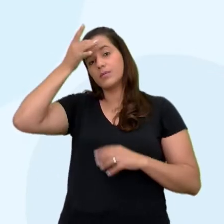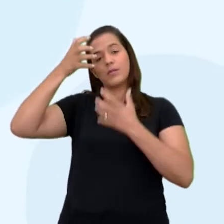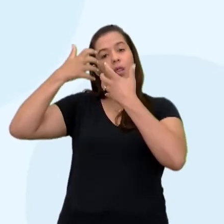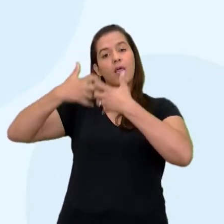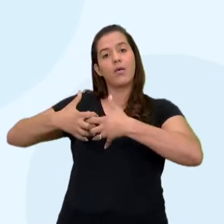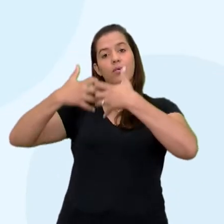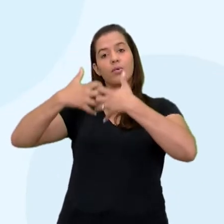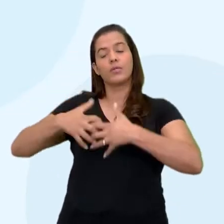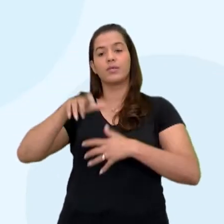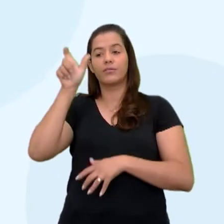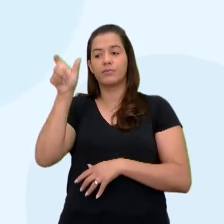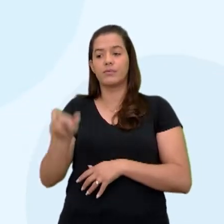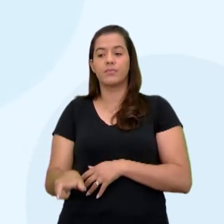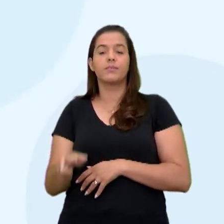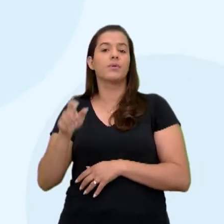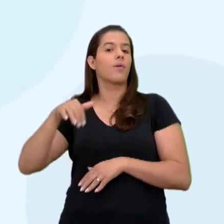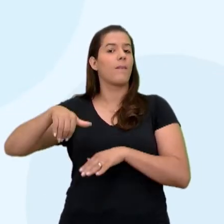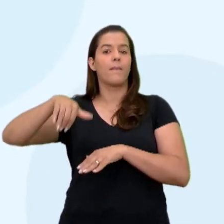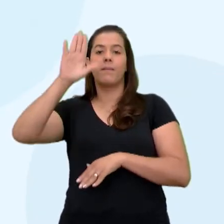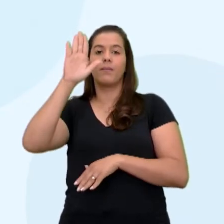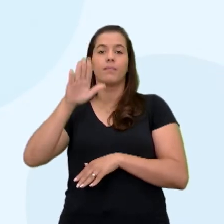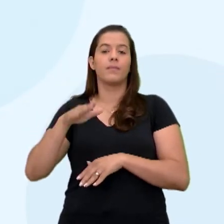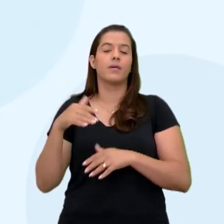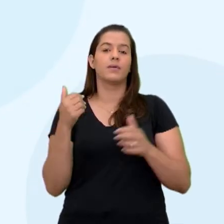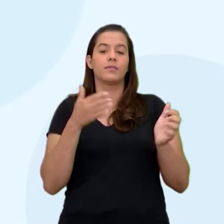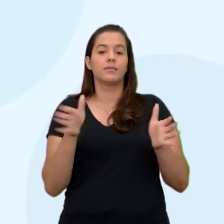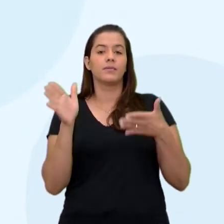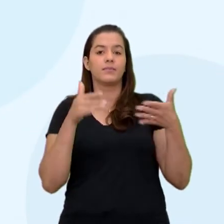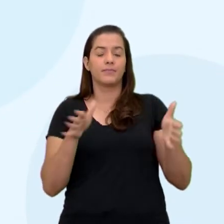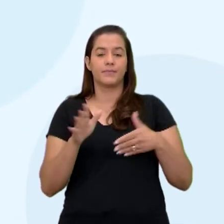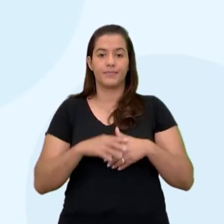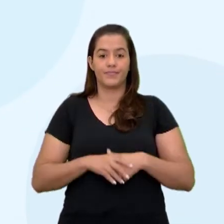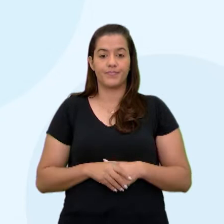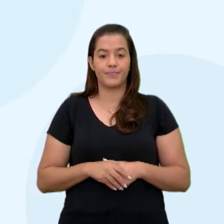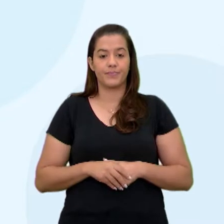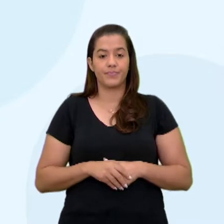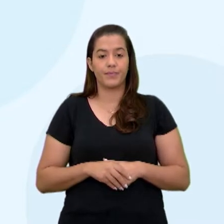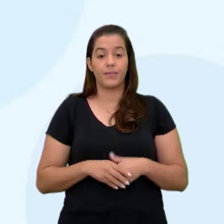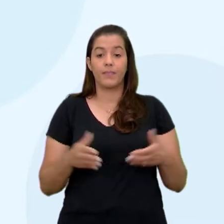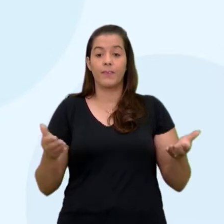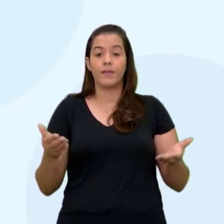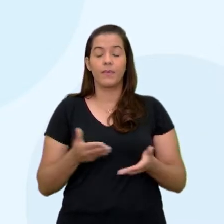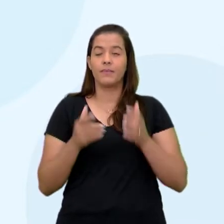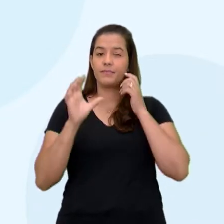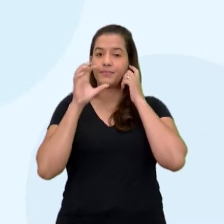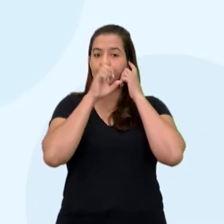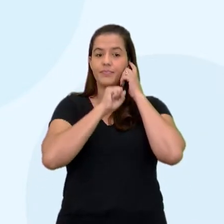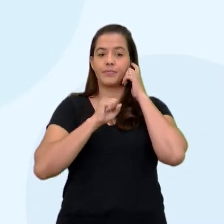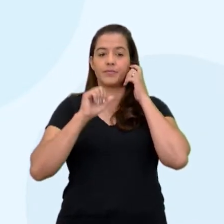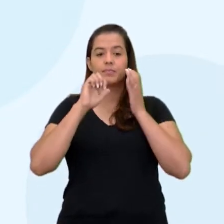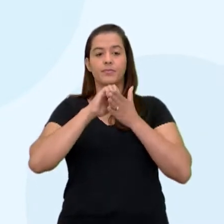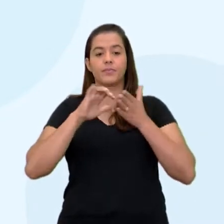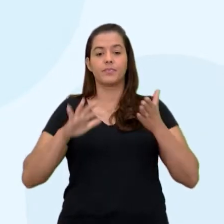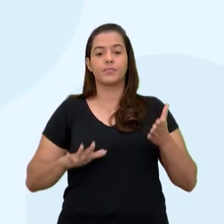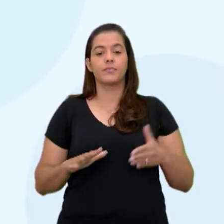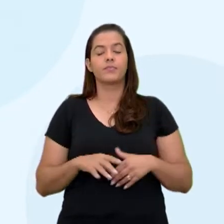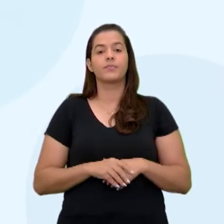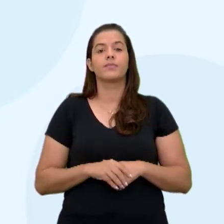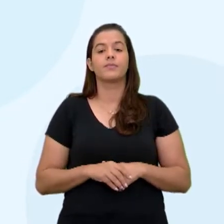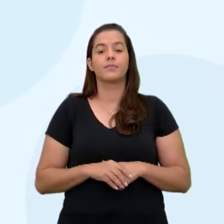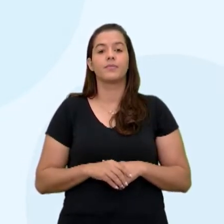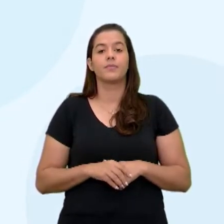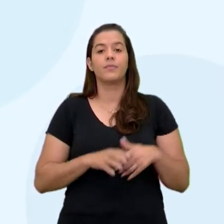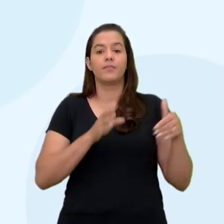da pessoa com muito maior fluidez. Vamos fazer um exercício aqui? Eu separei